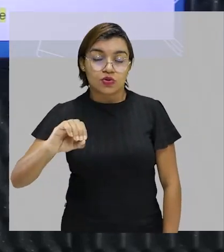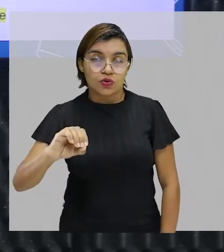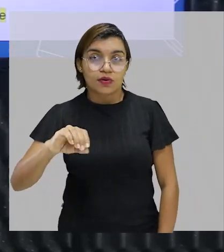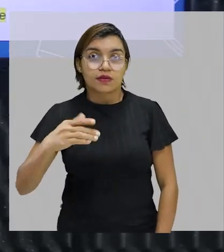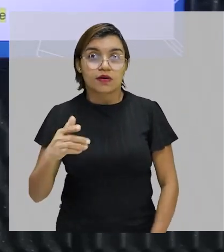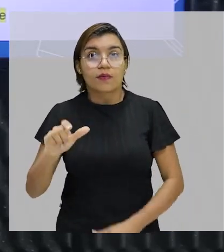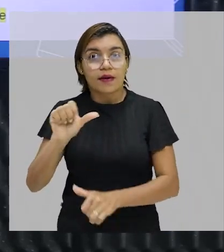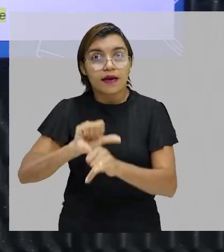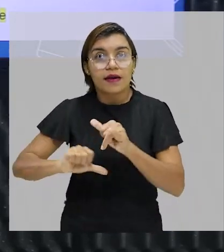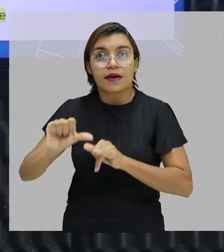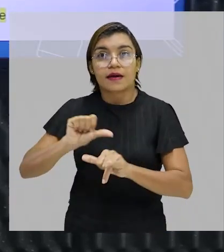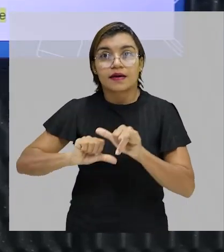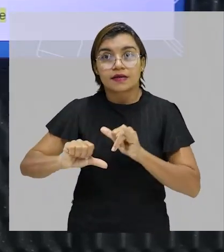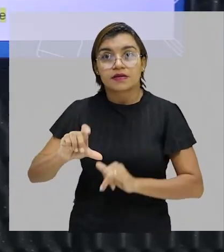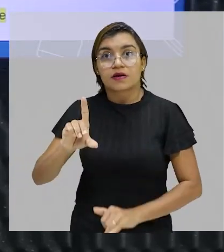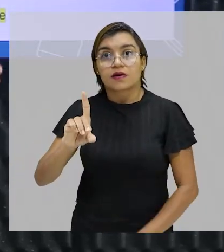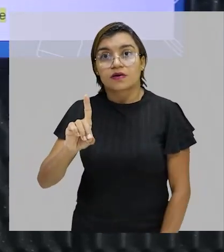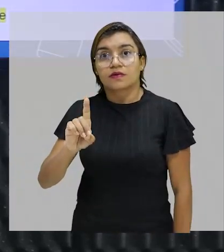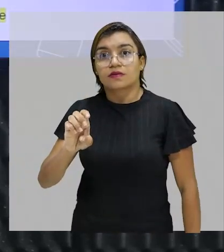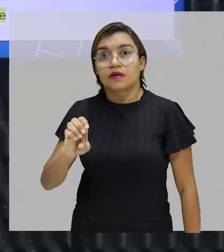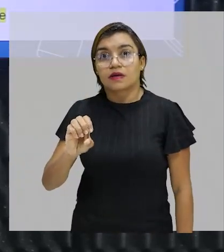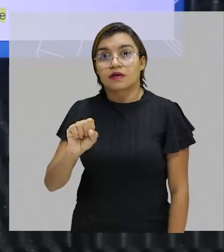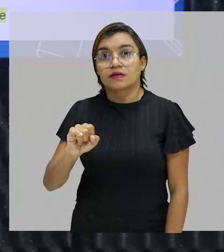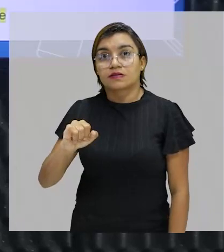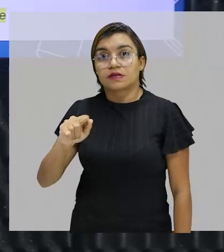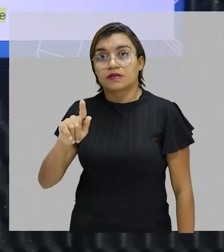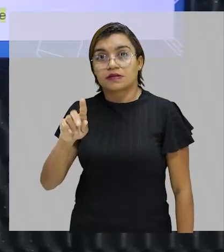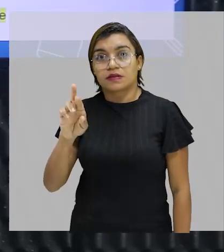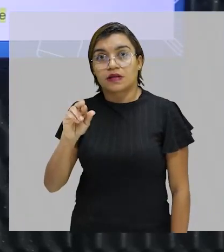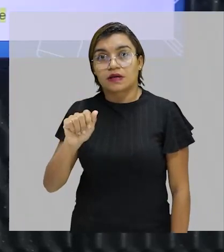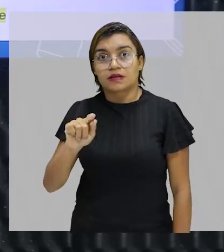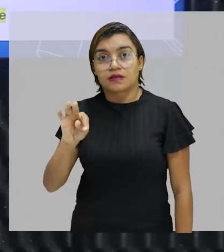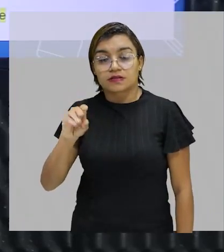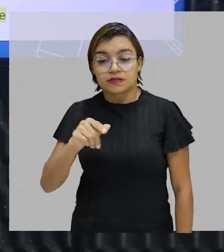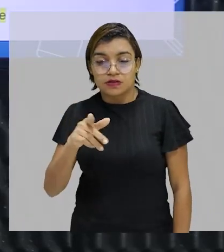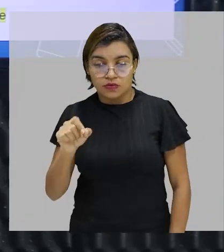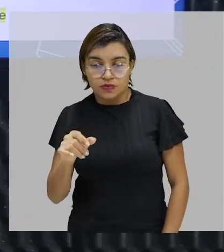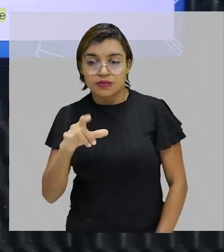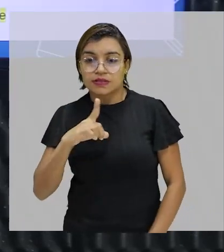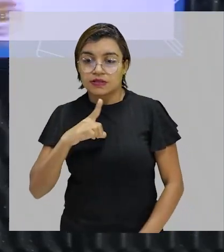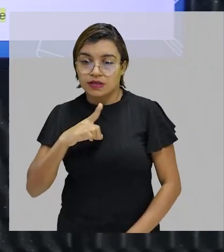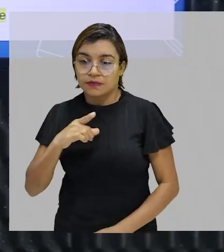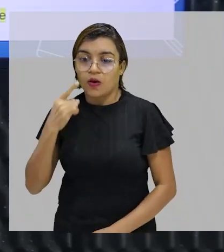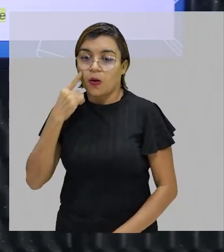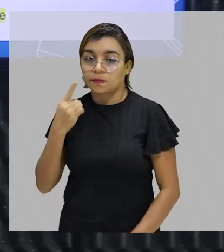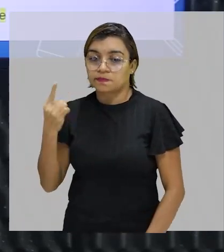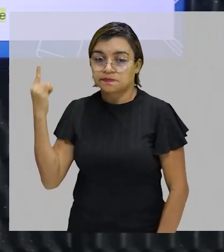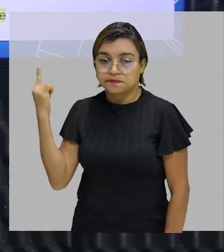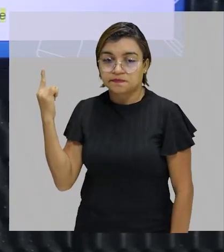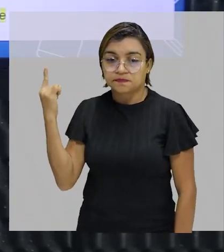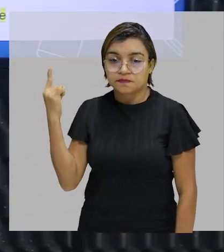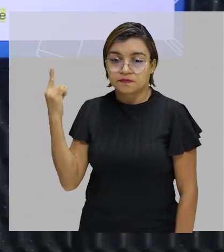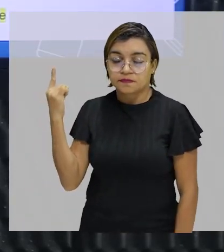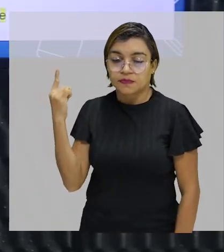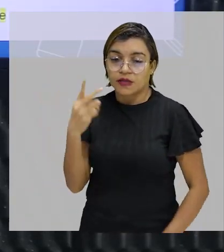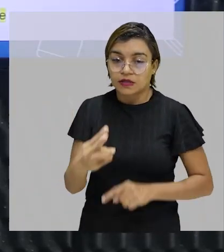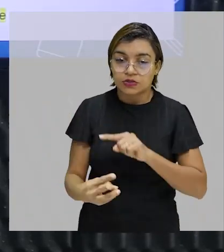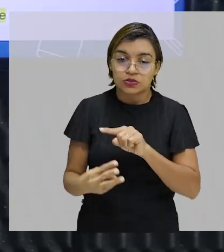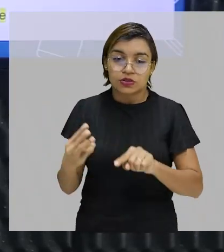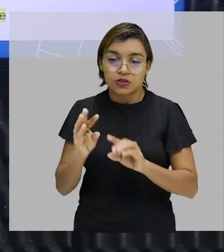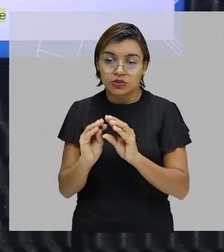desidratação. E polimerização, porque eu vou ter o etileno ou eteno, e aí eu vou ter a junção